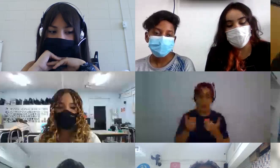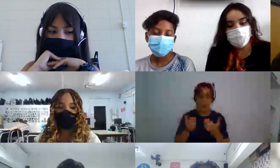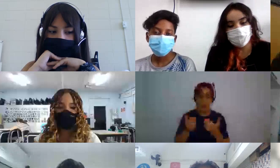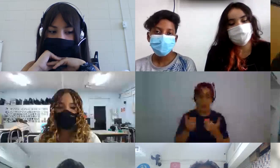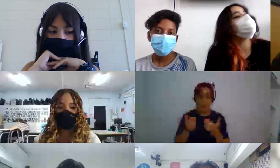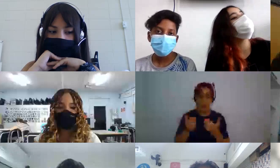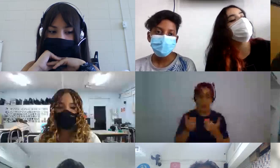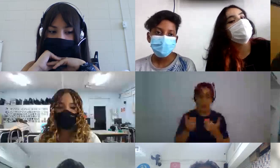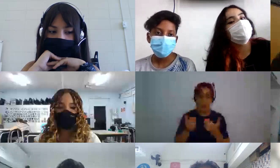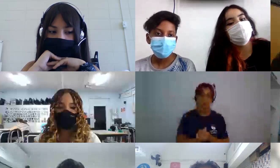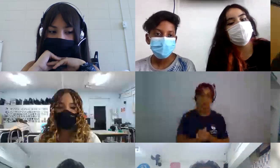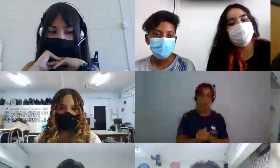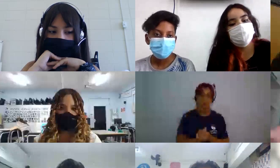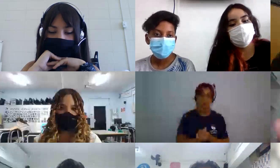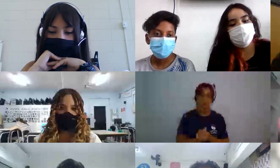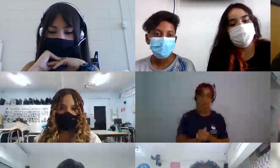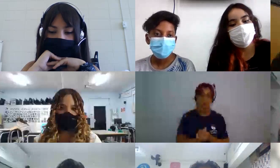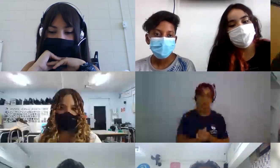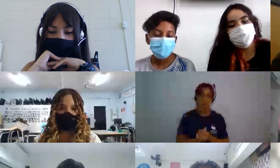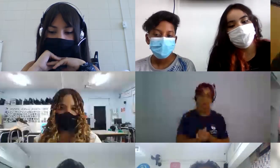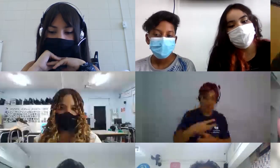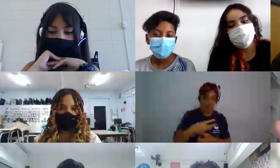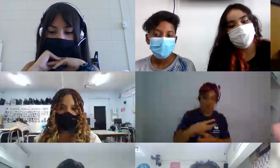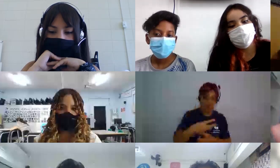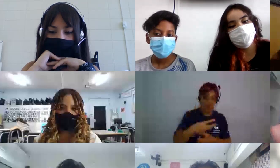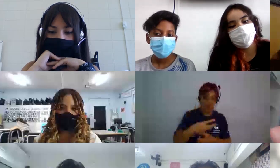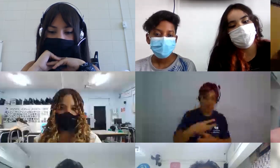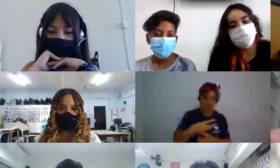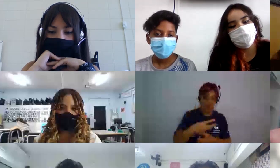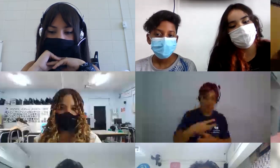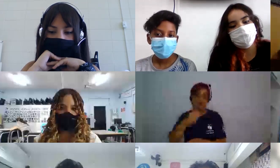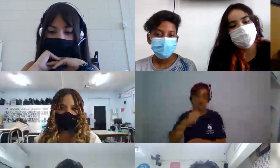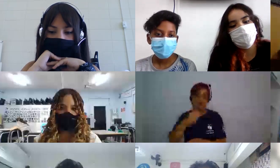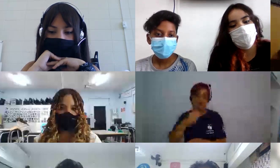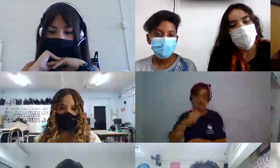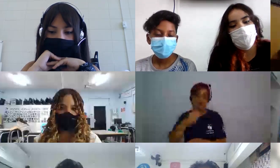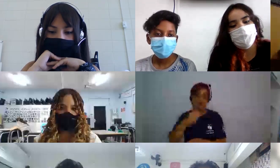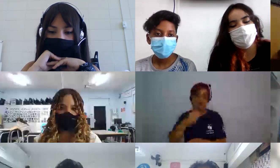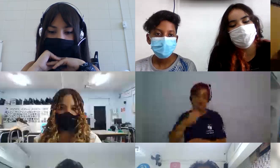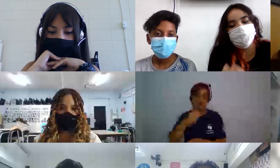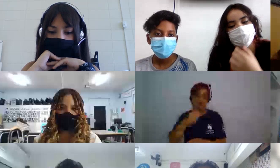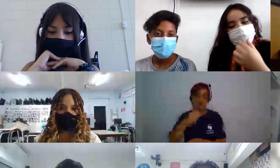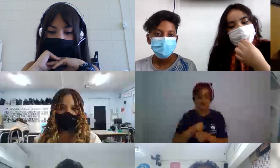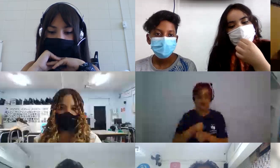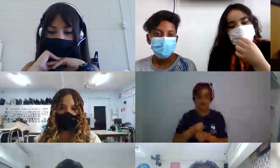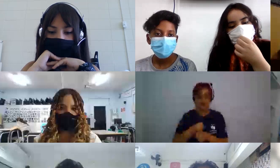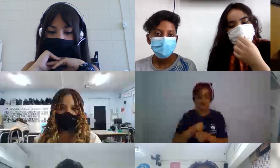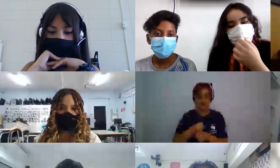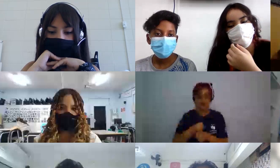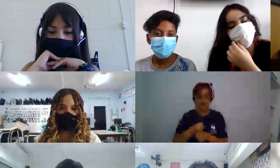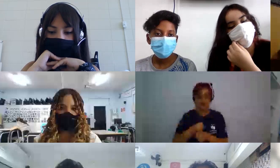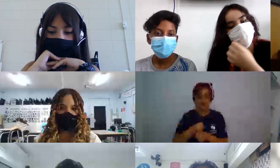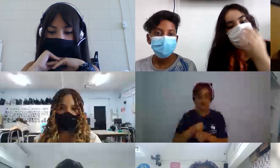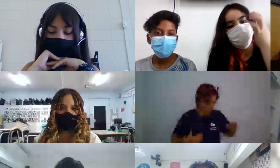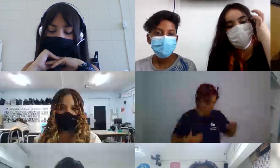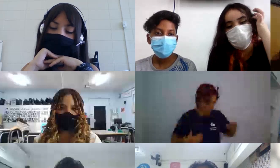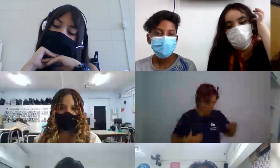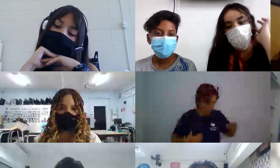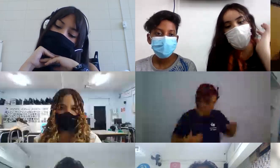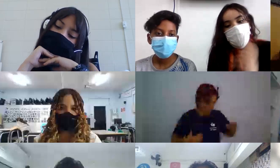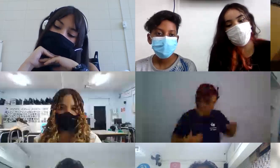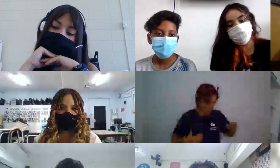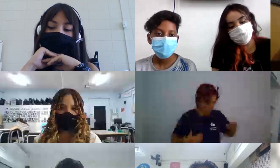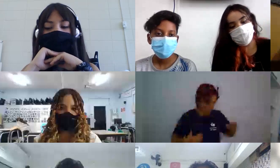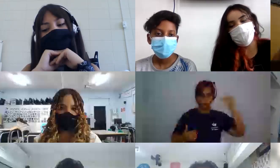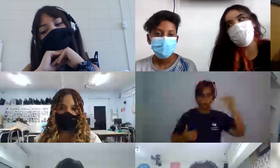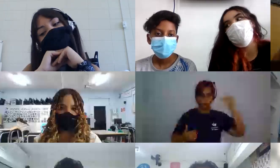durado 3 anos na média. 3 anos. Ou seja, em 3 anos, você sai do corpinho de criança e você chega nesse